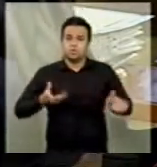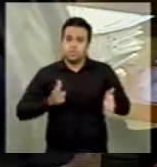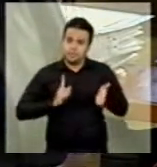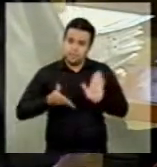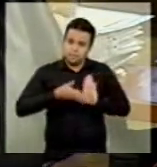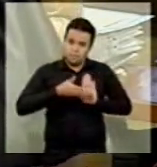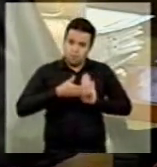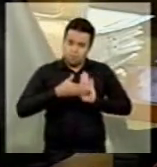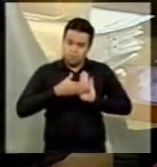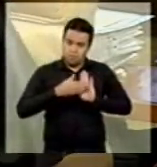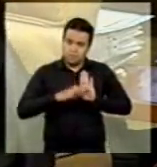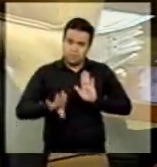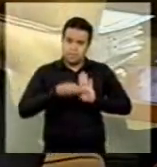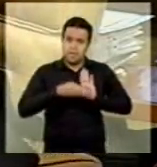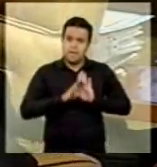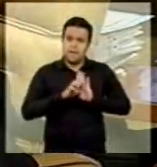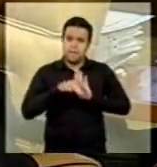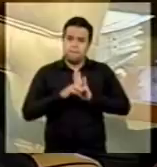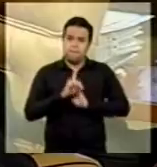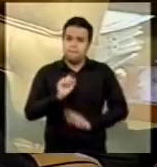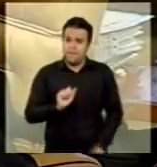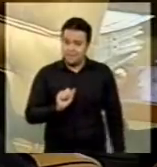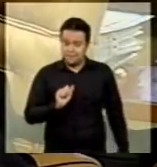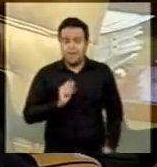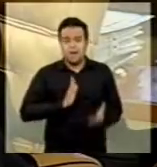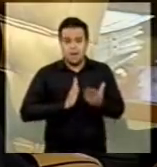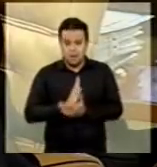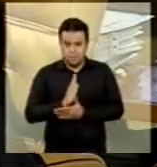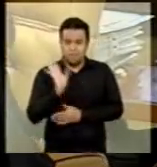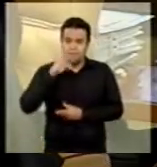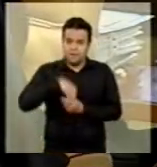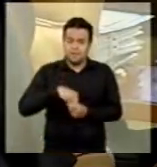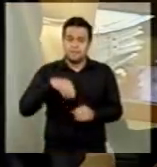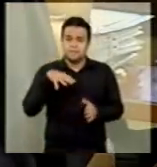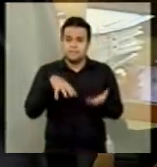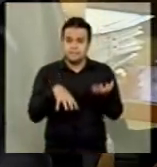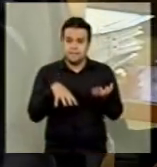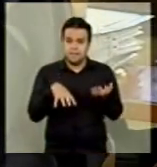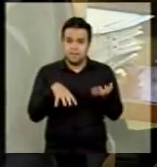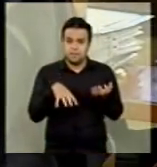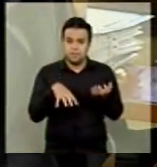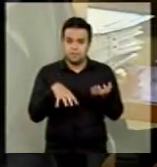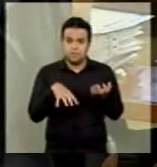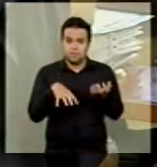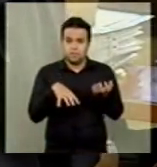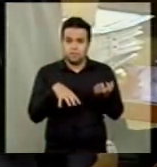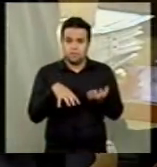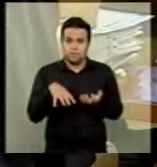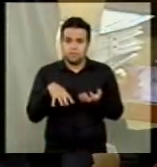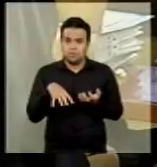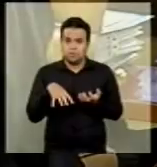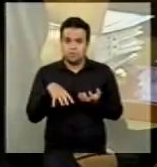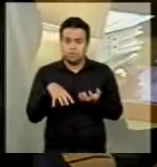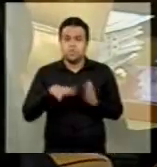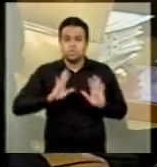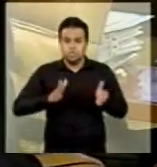emenda constitucional aprovada no Senado Federal, que já foi remetida à Câmara